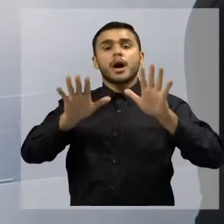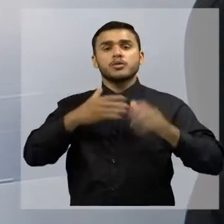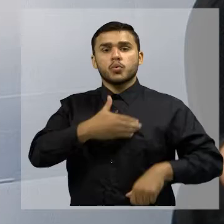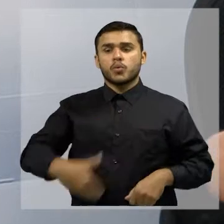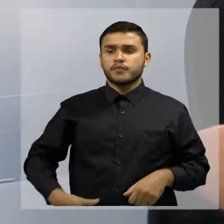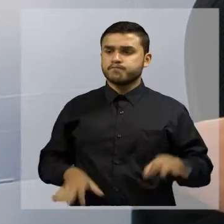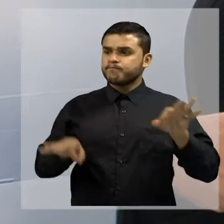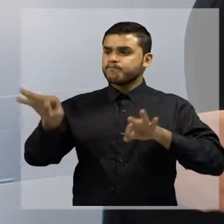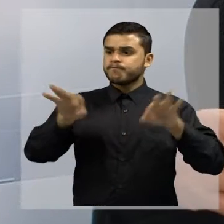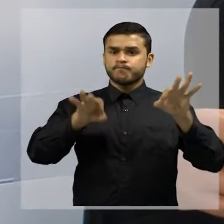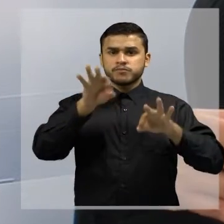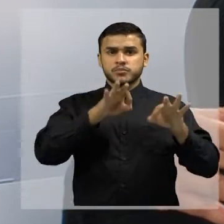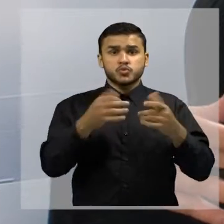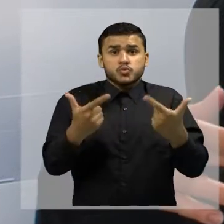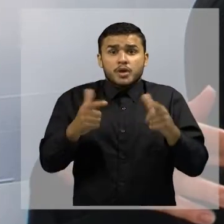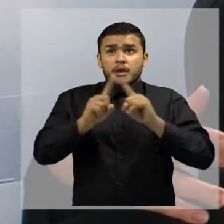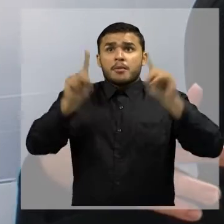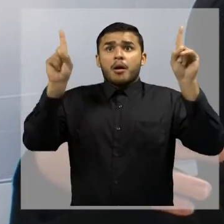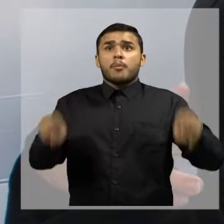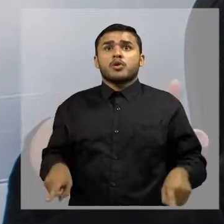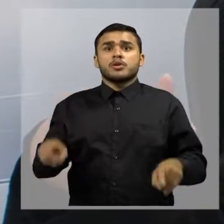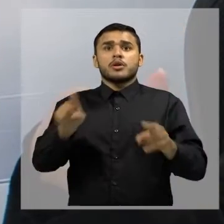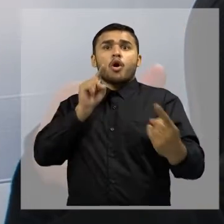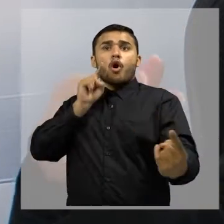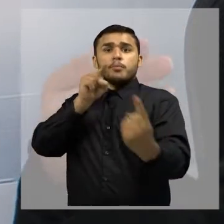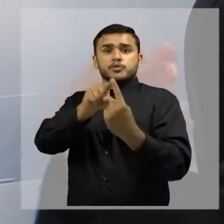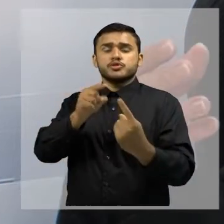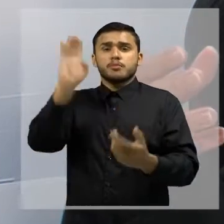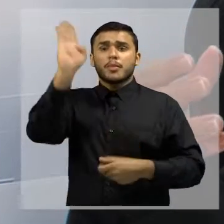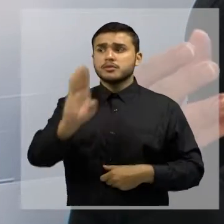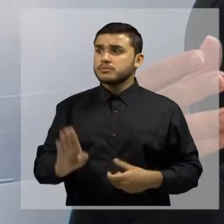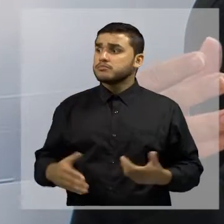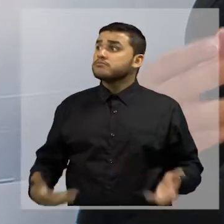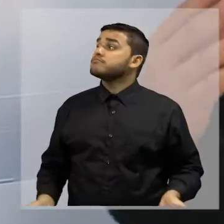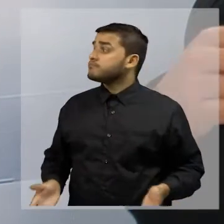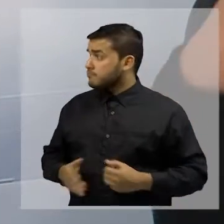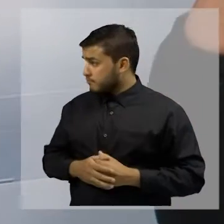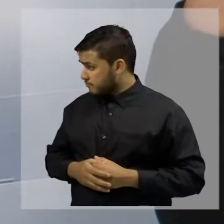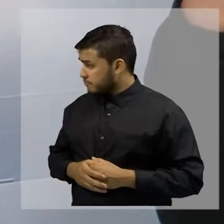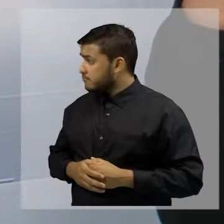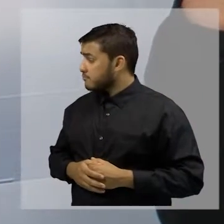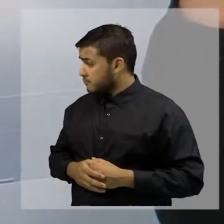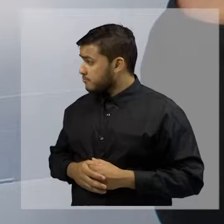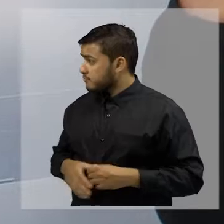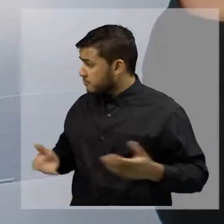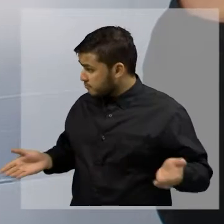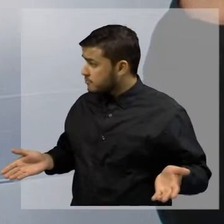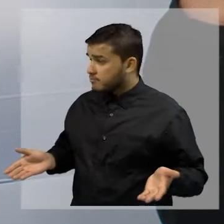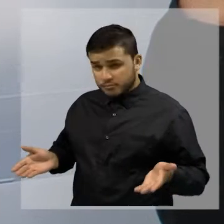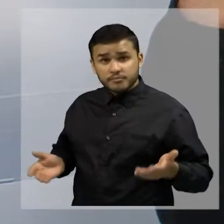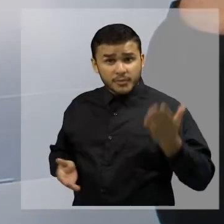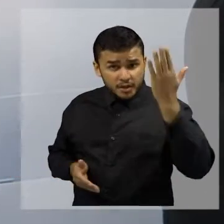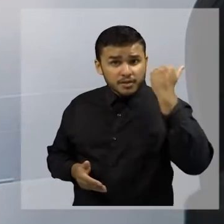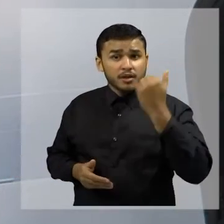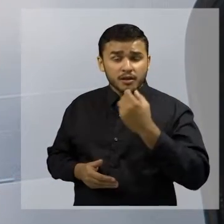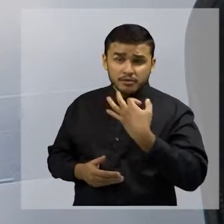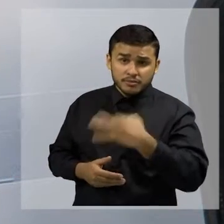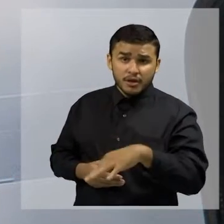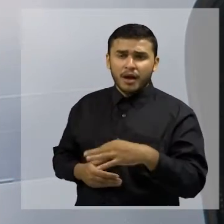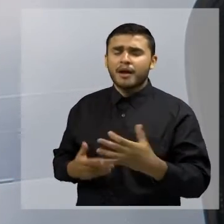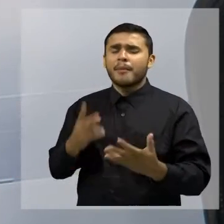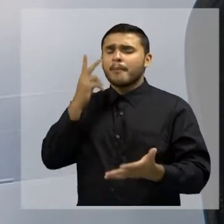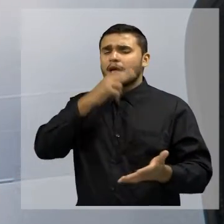não tem um planejamento. Está às rodas com a ineficiência. Aí você tem um processo de pessoas que é o tempo